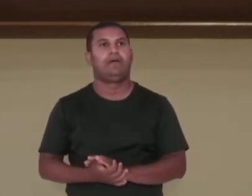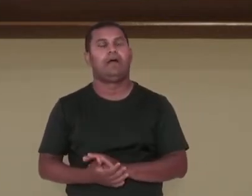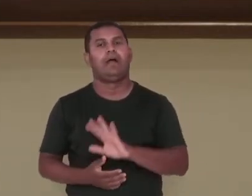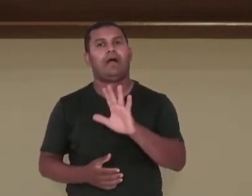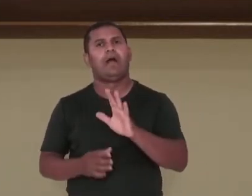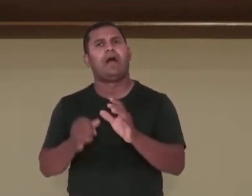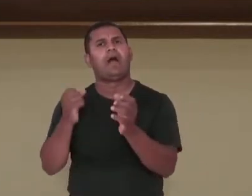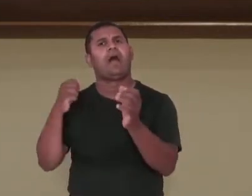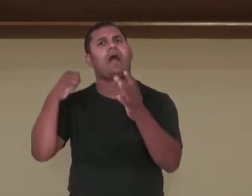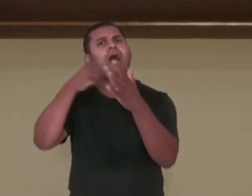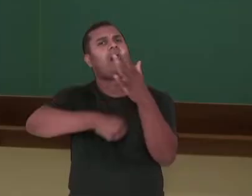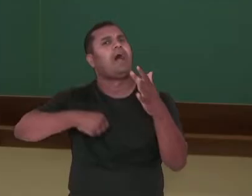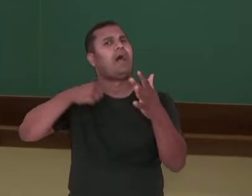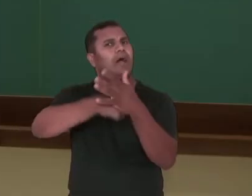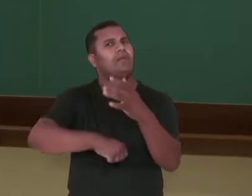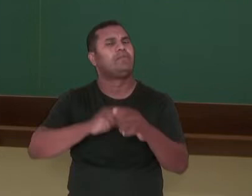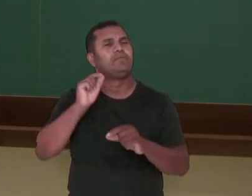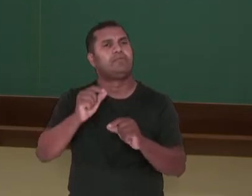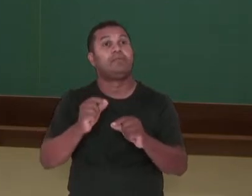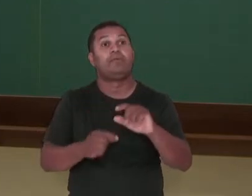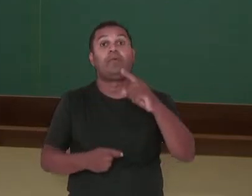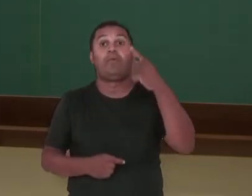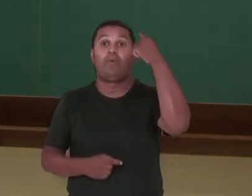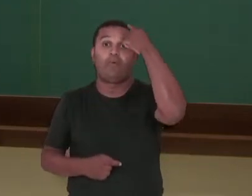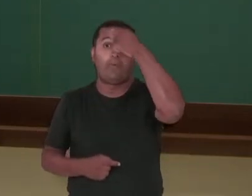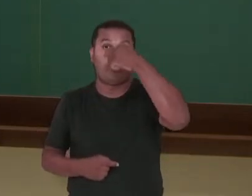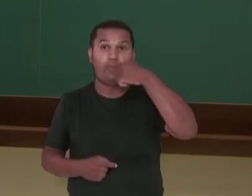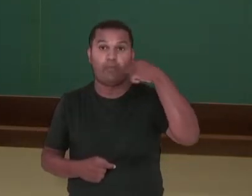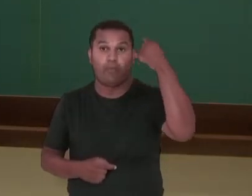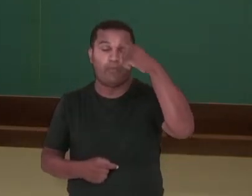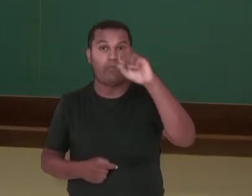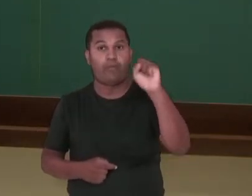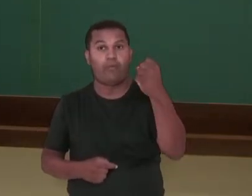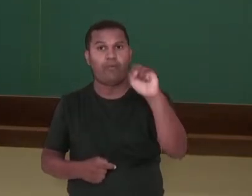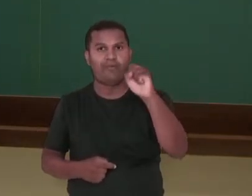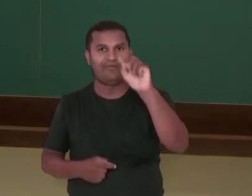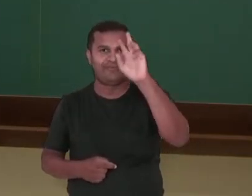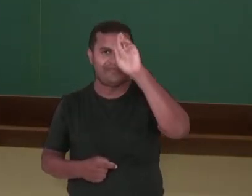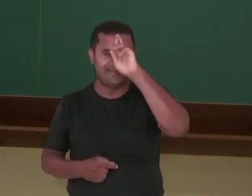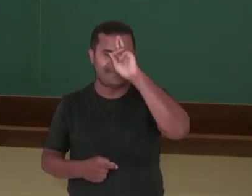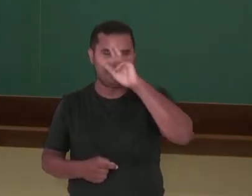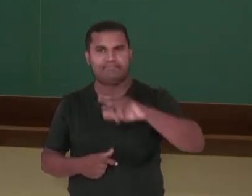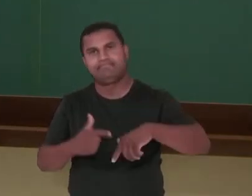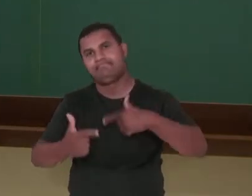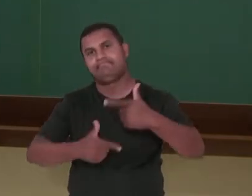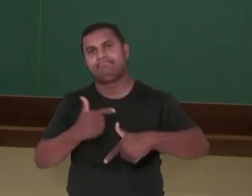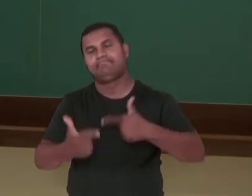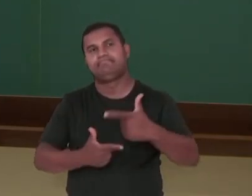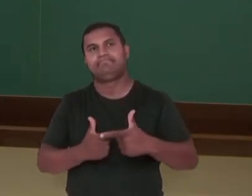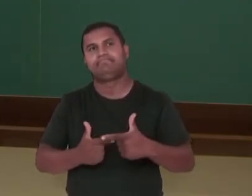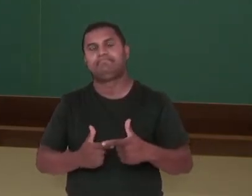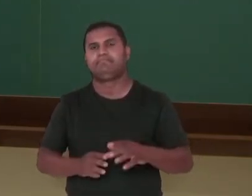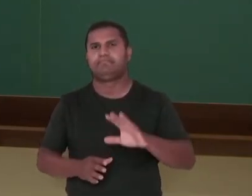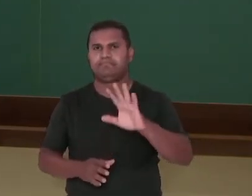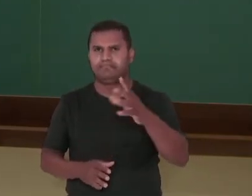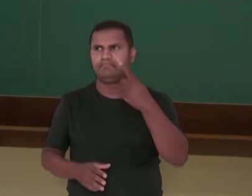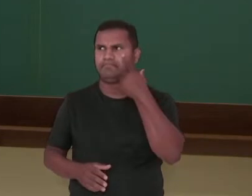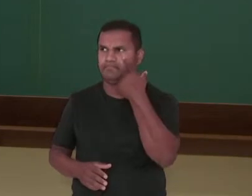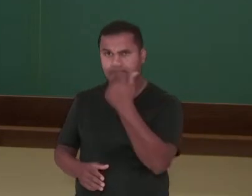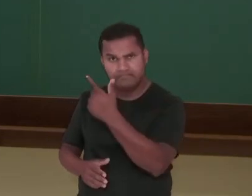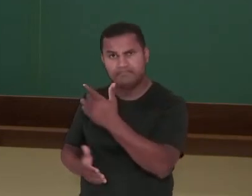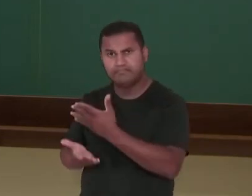8 horas de trabalho. Como a gente viu, as condições de trabalho dentro das fábricas, elas eram de